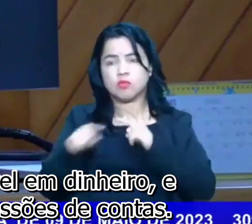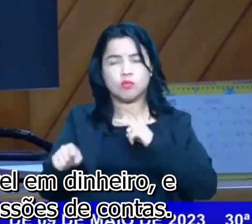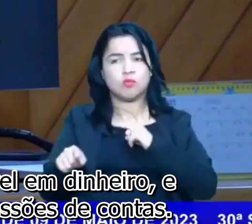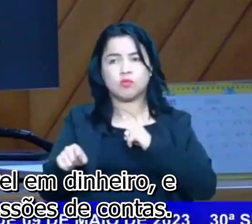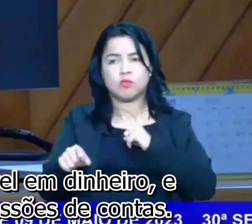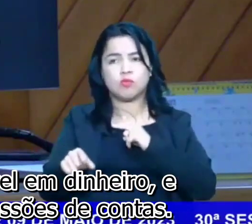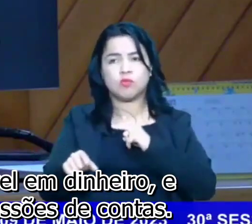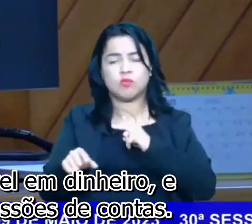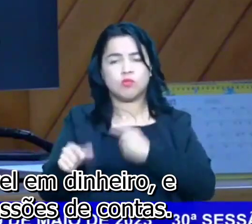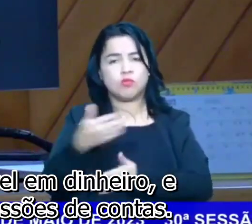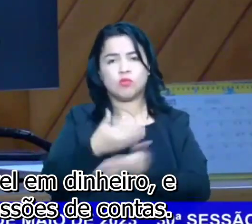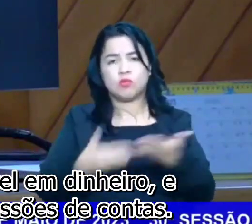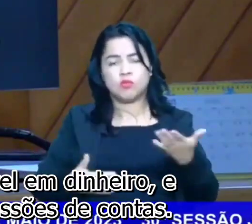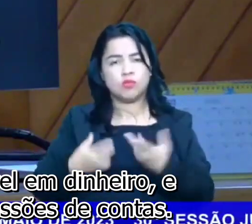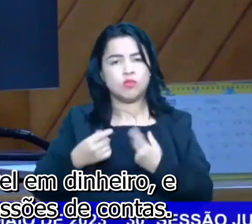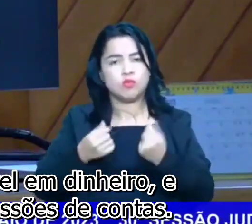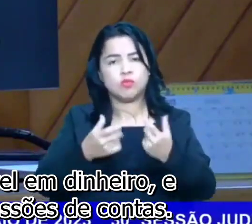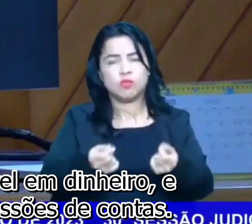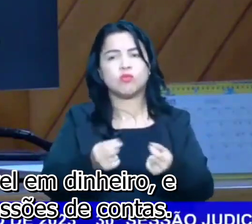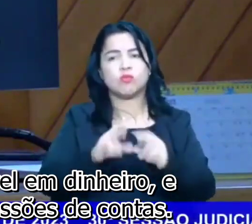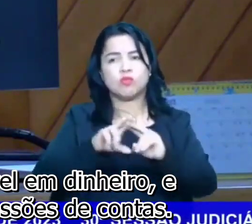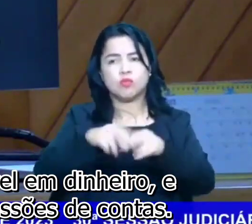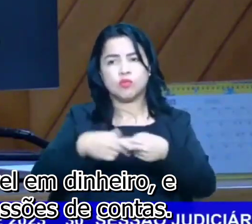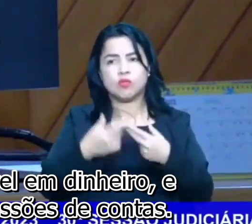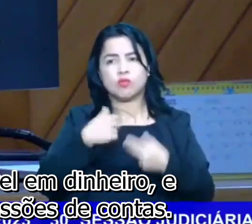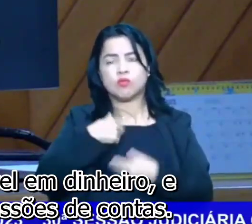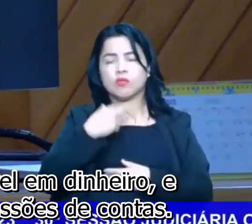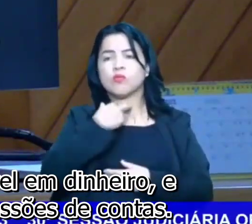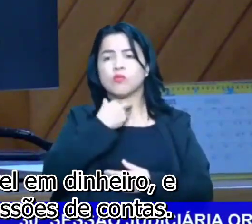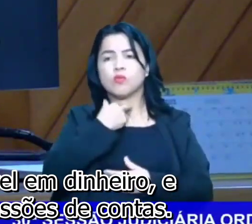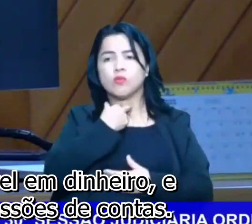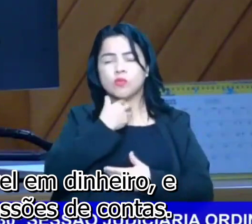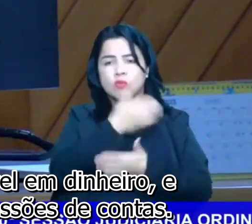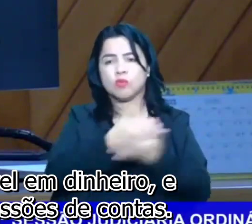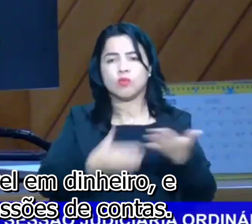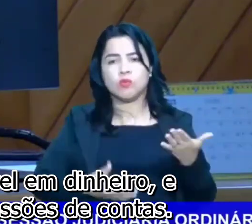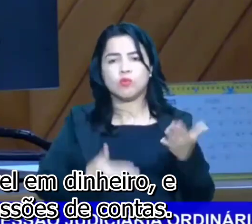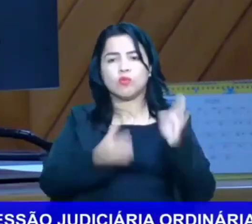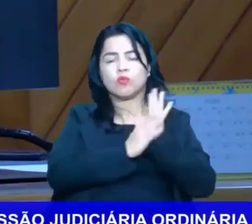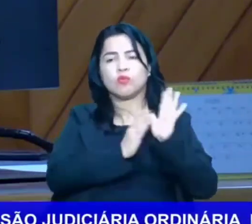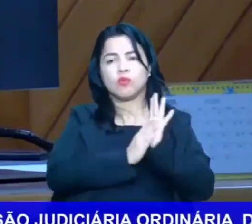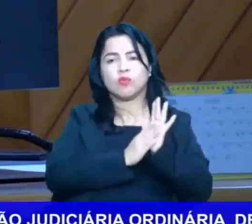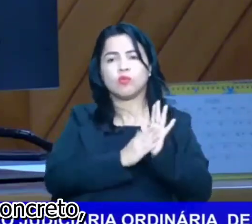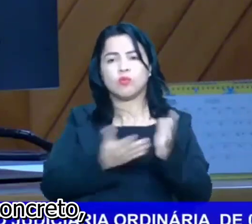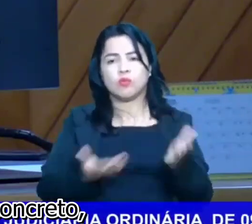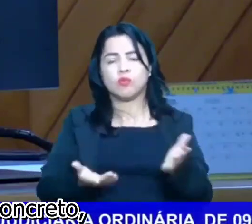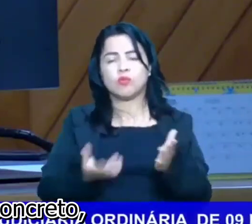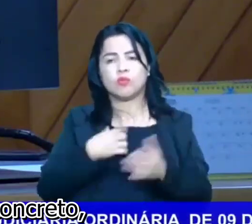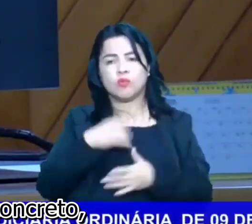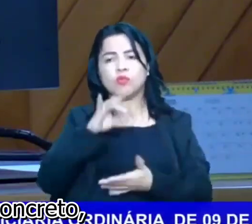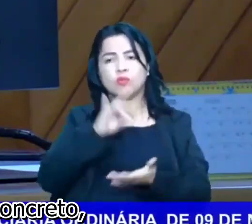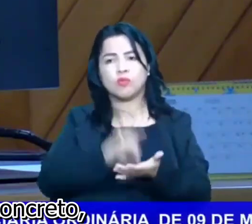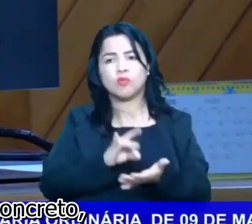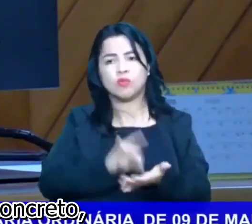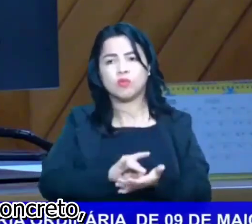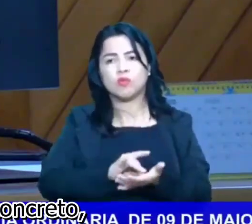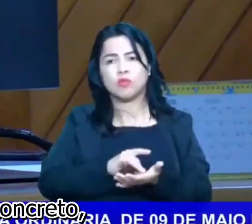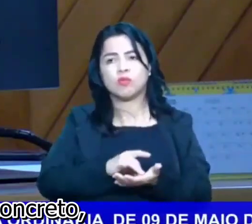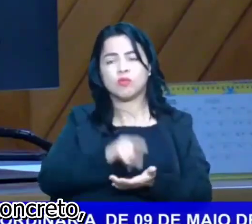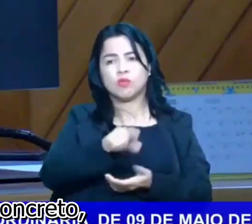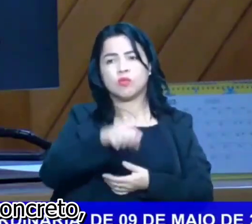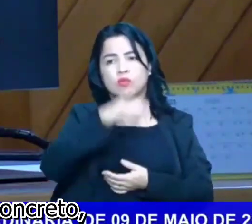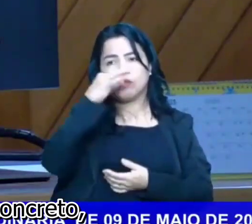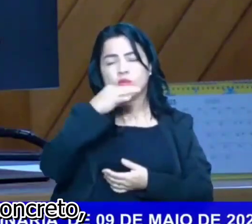constituem receita estimável em dinheiro e, por essa condição, não devem ser registradas nas prestações de contas. É exatamente essa